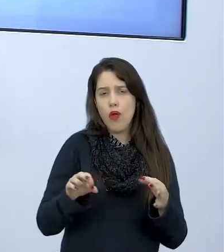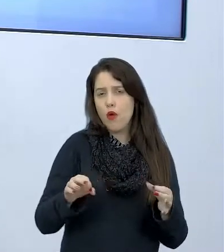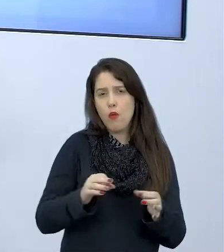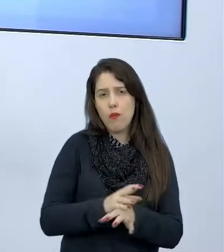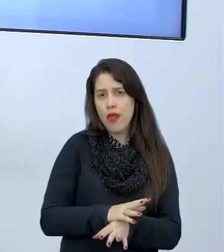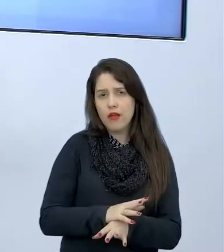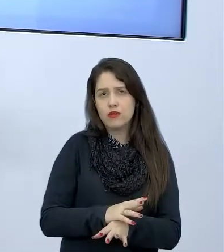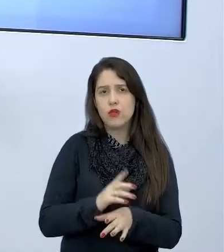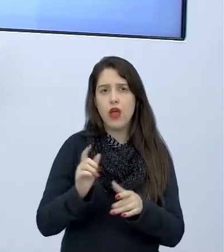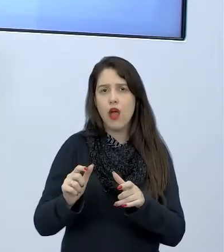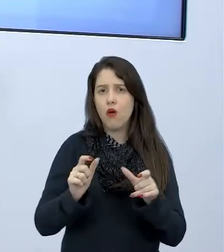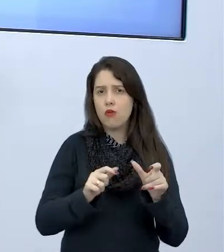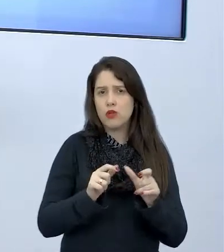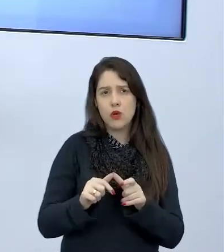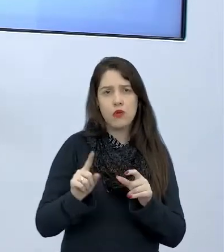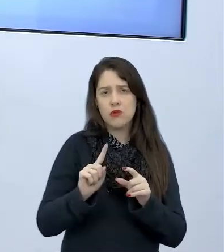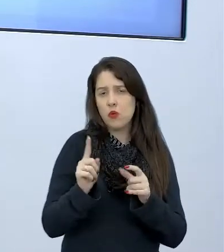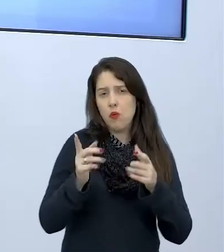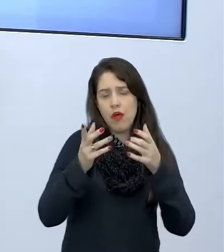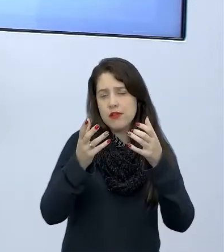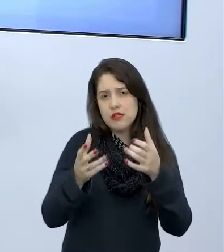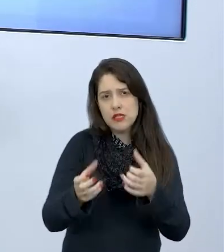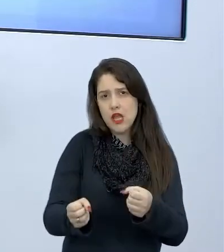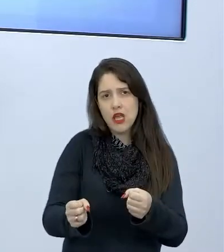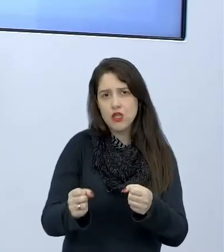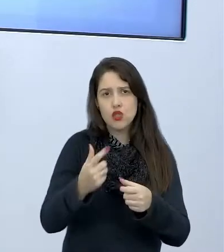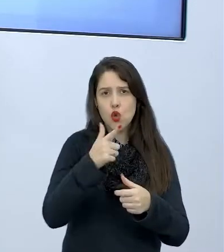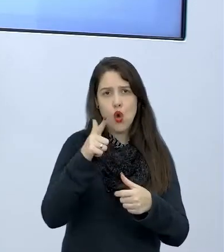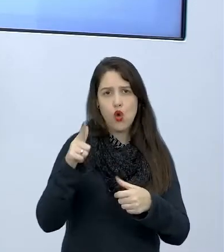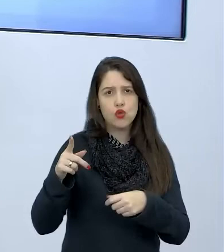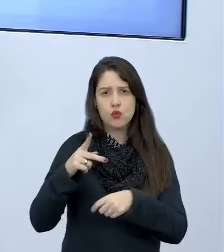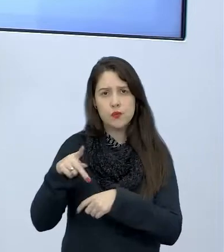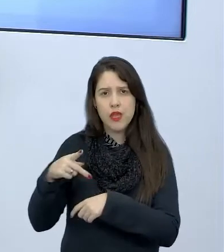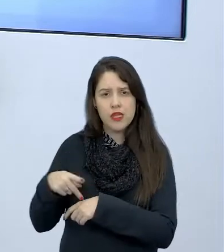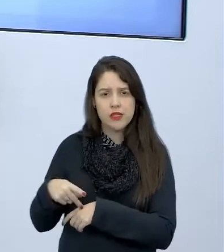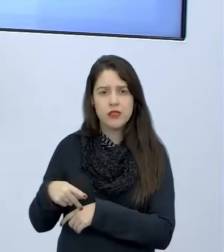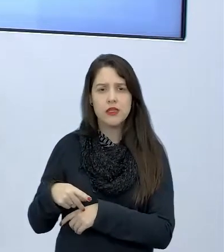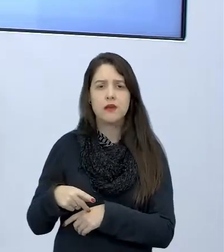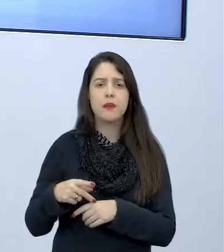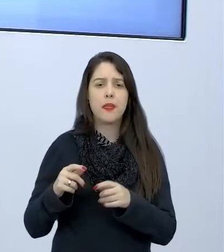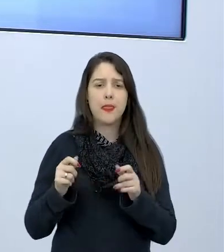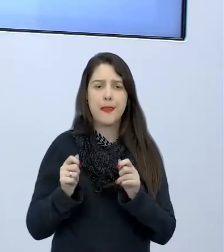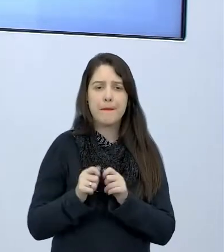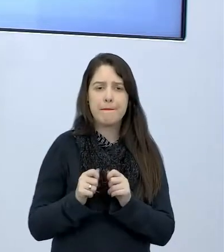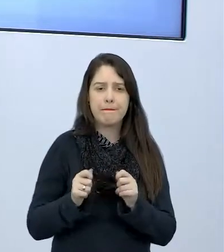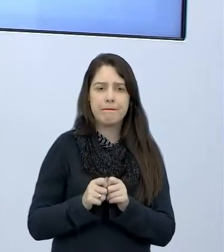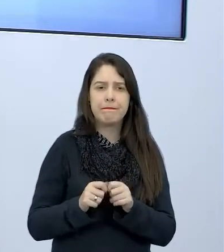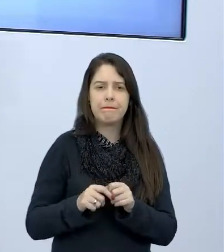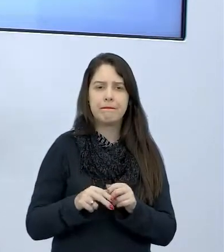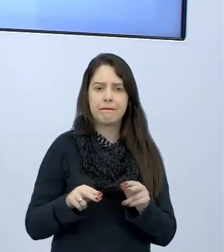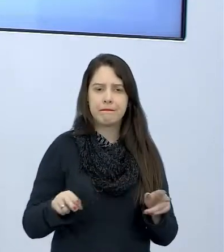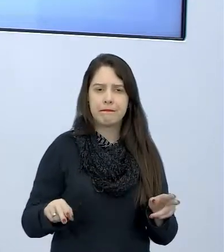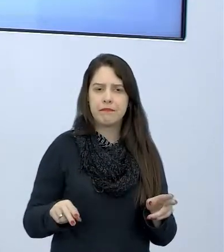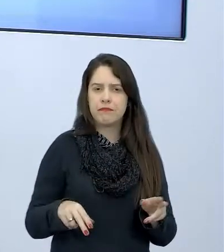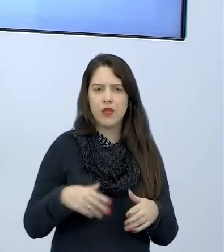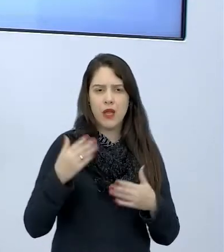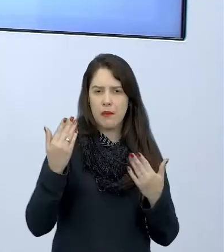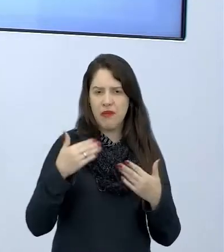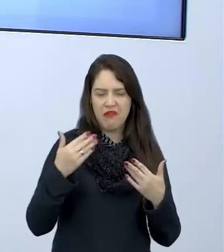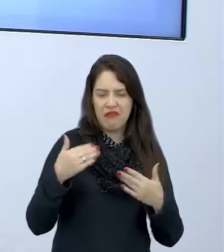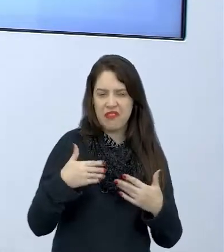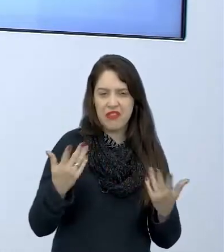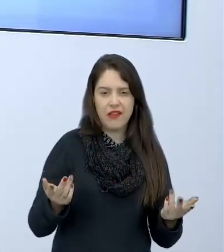Alguns lugares, por exemplo, não aceitam diplomas de outros países. Você tem que fazer uma extensão, enfim, aí é burocracias,